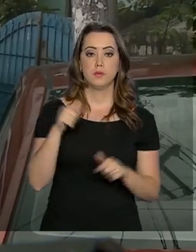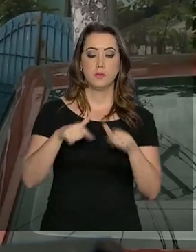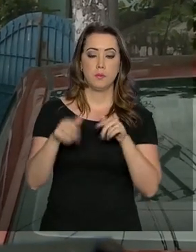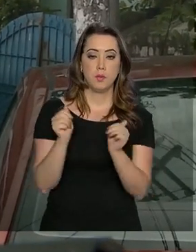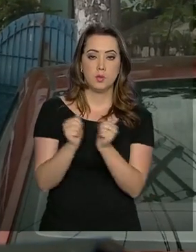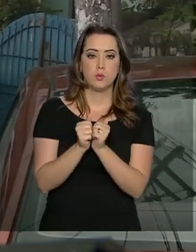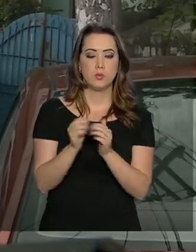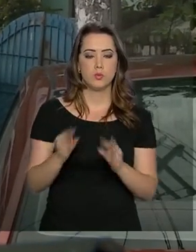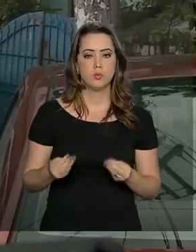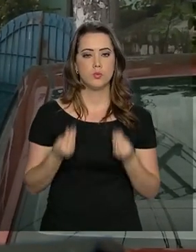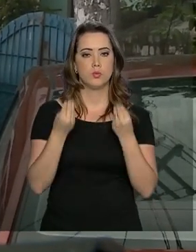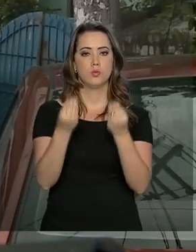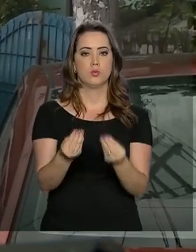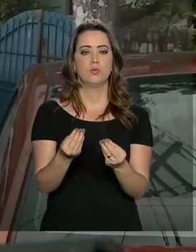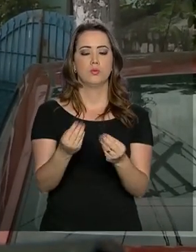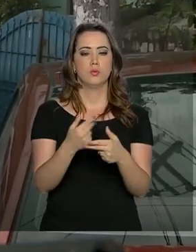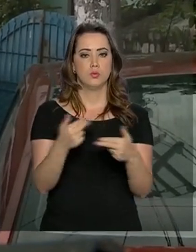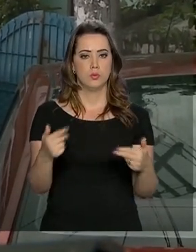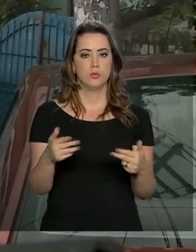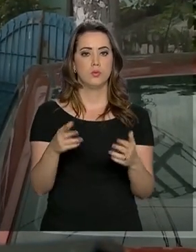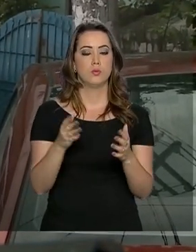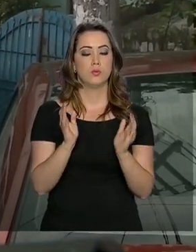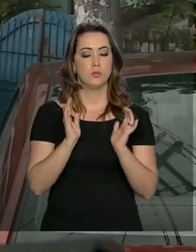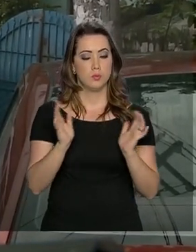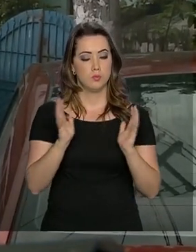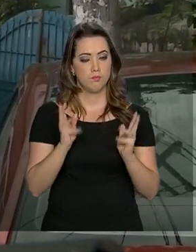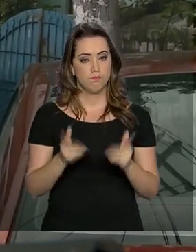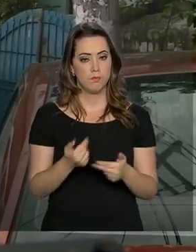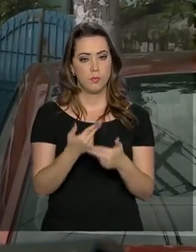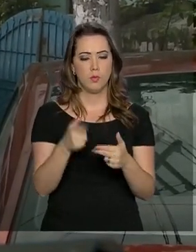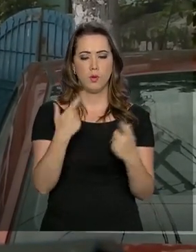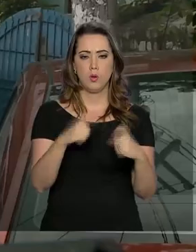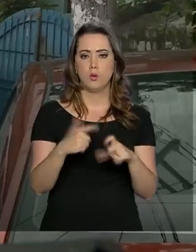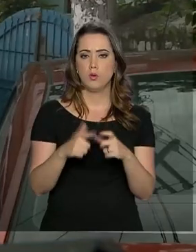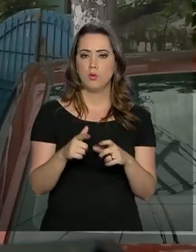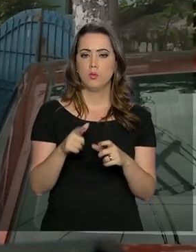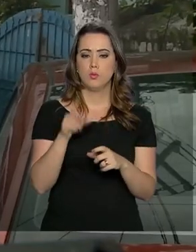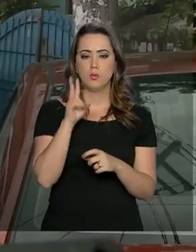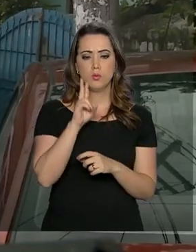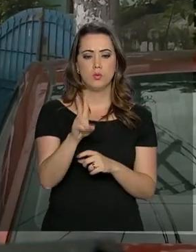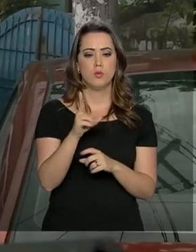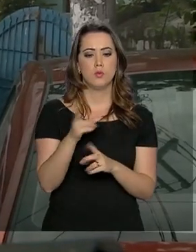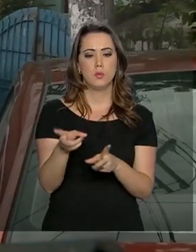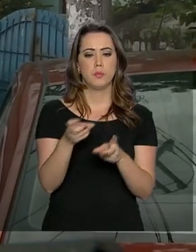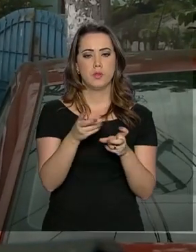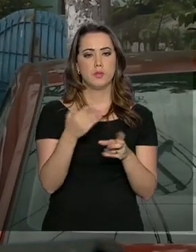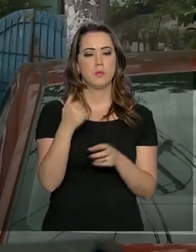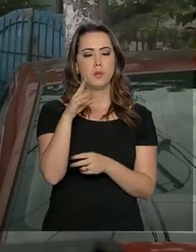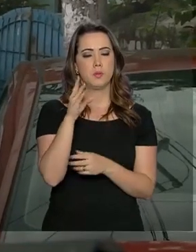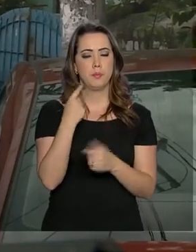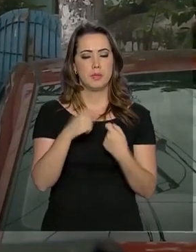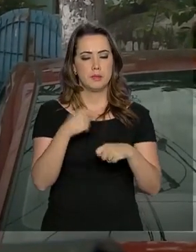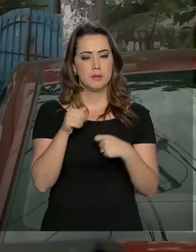deles e prover a infraestrutura urbana para as áreas onde forem identificadas a maior carência desses recursos.